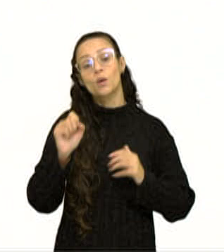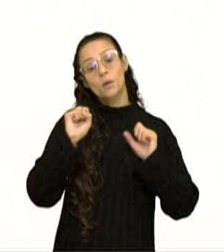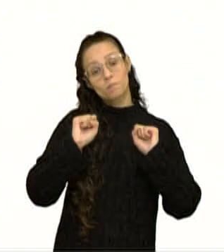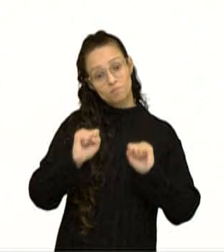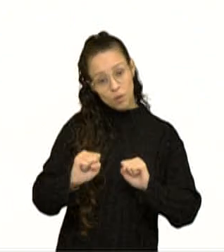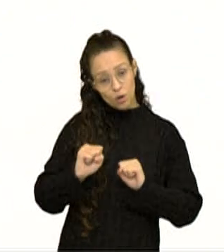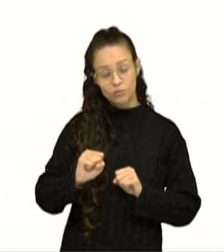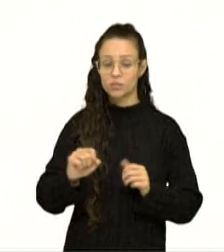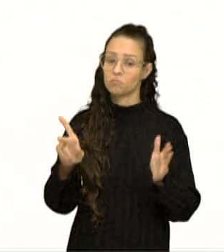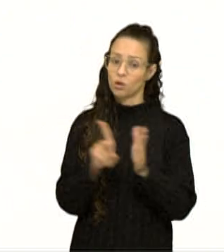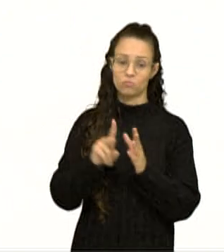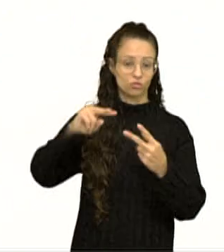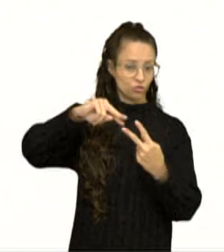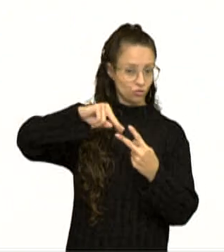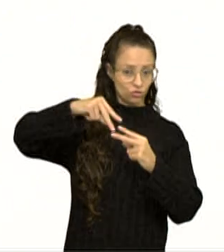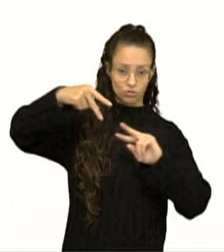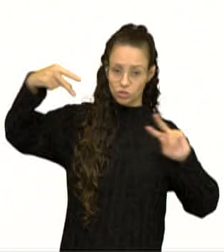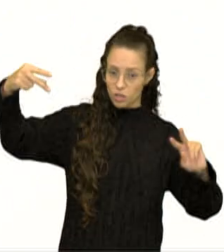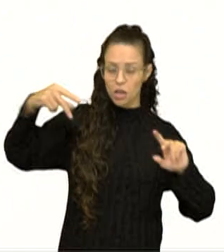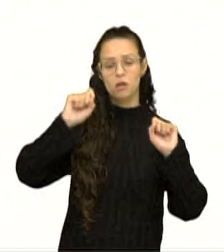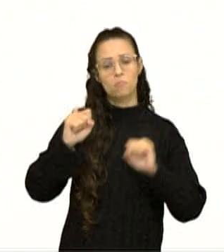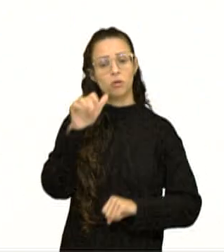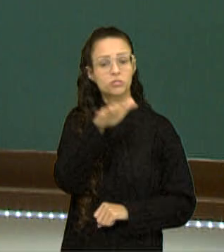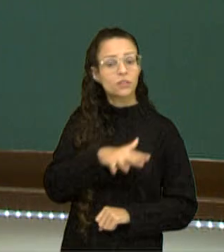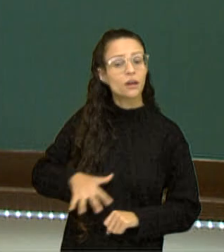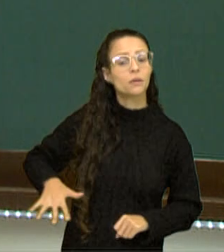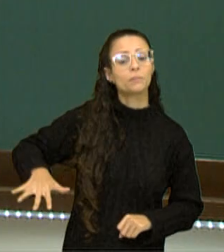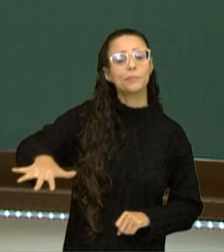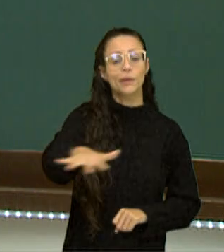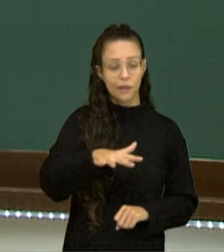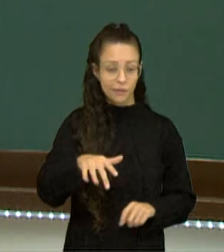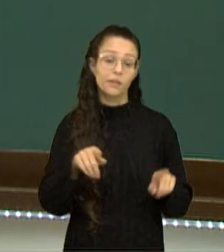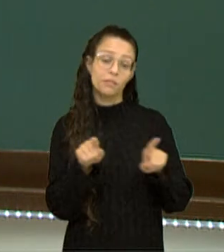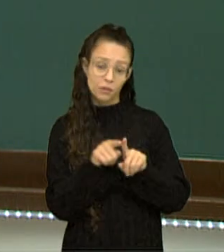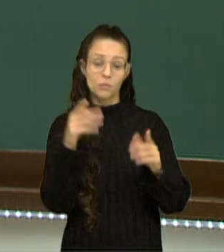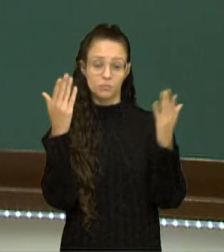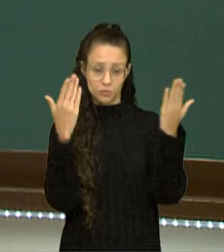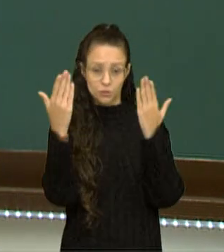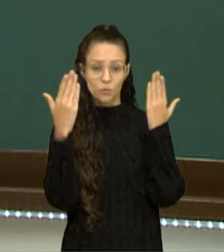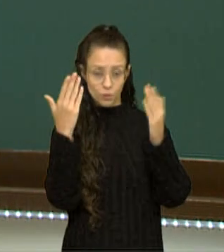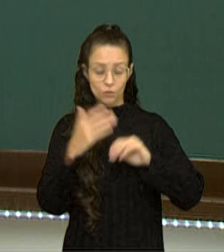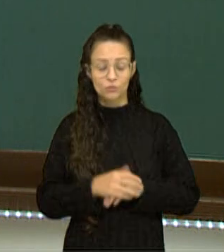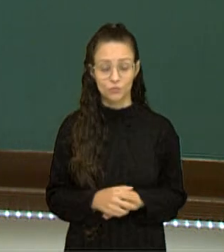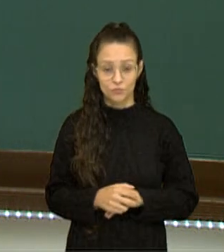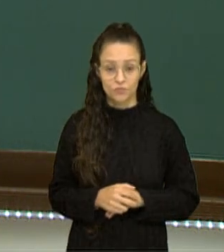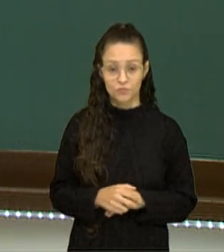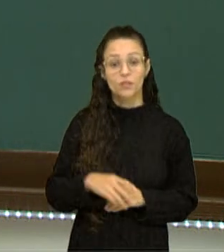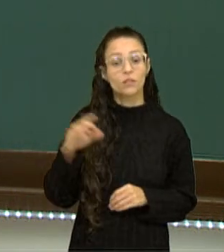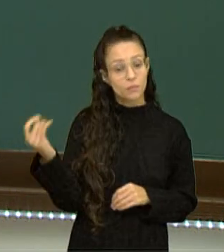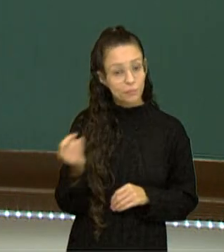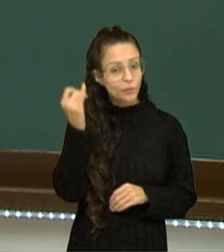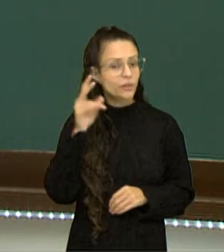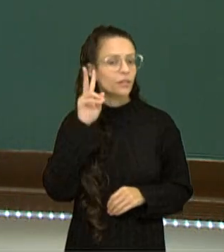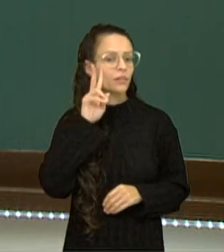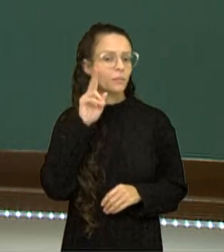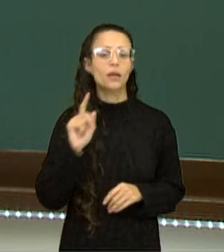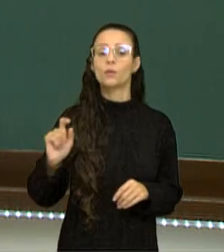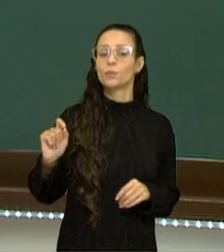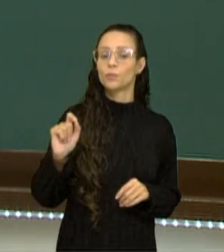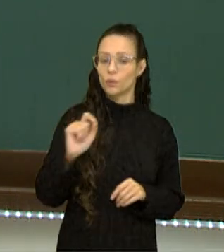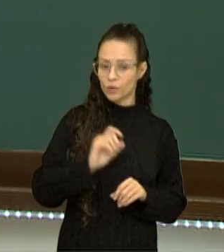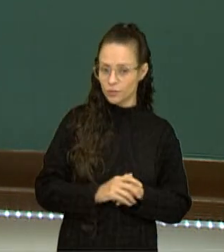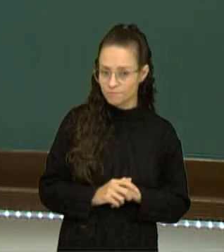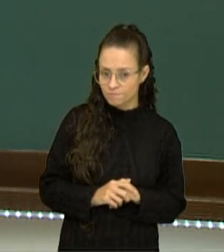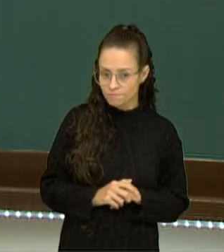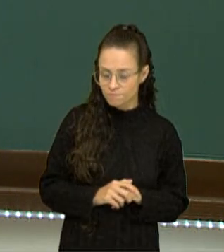ser fator genético, fatores ambientais e também psicológicos. Então é importante lembrar que,